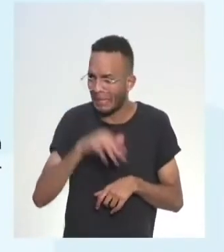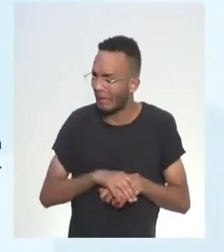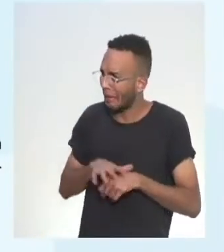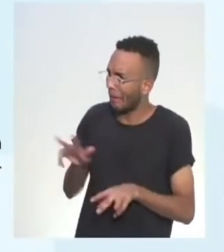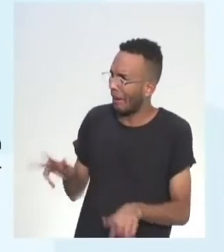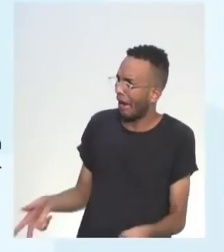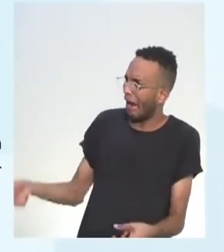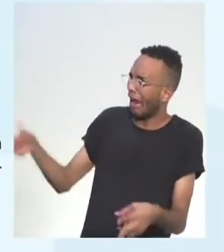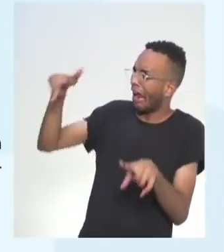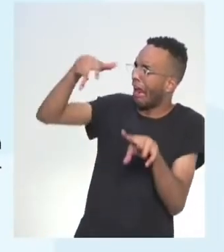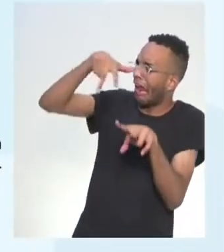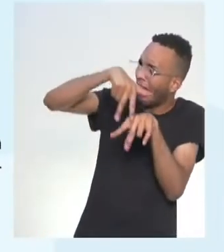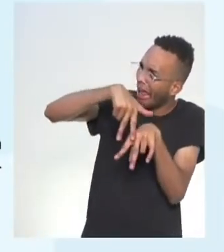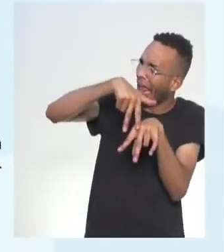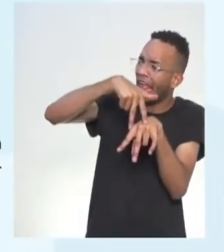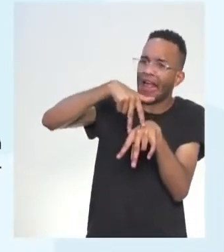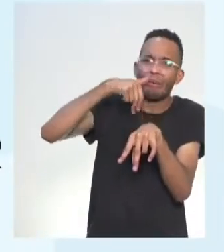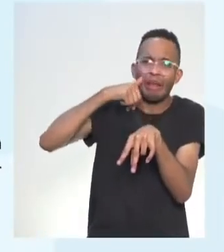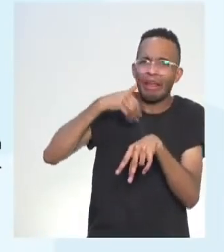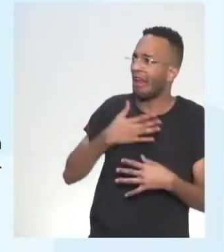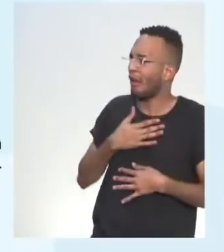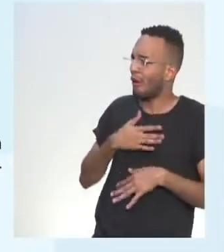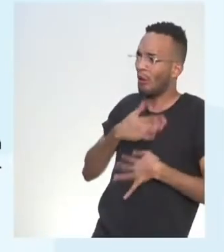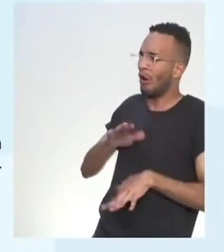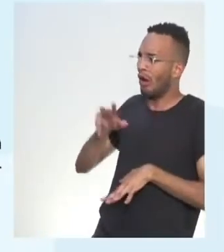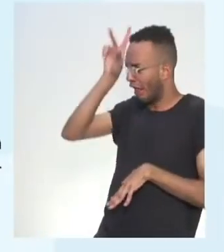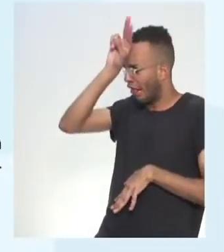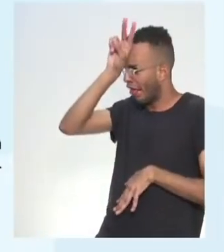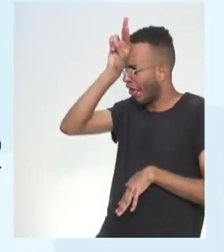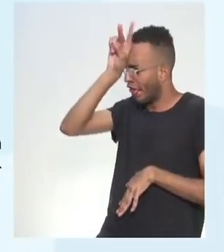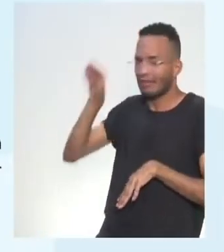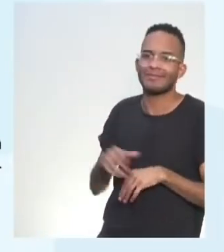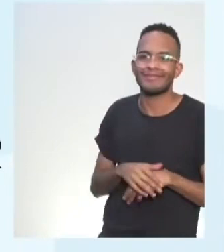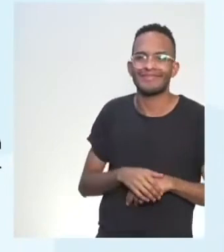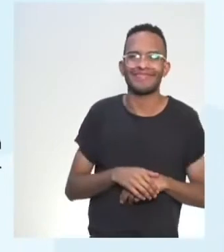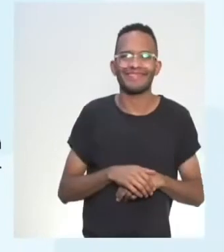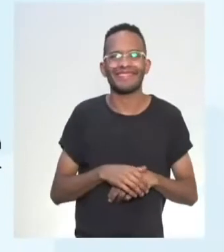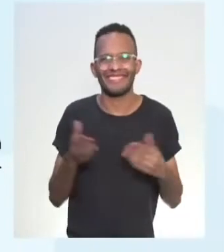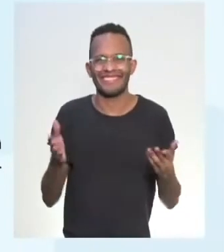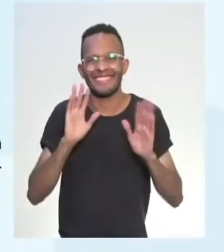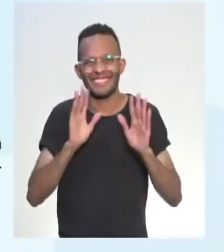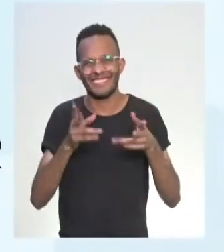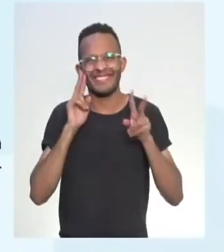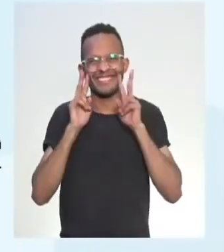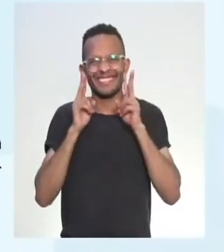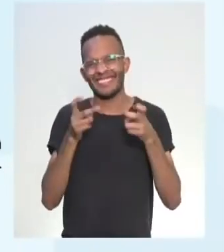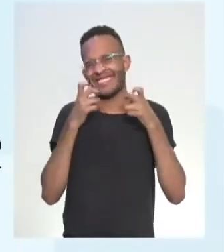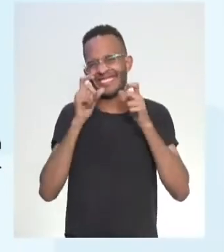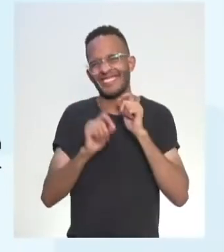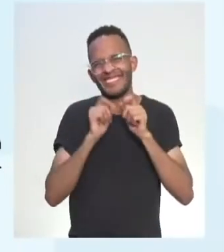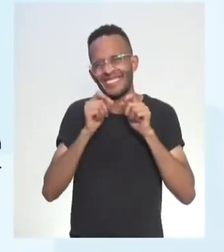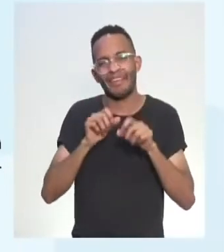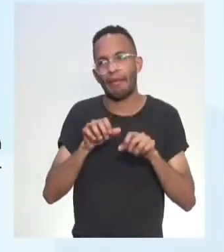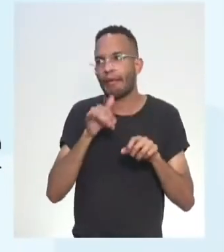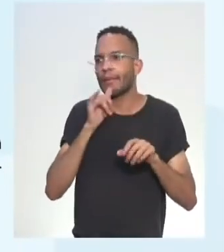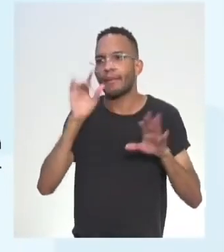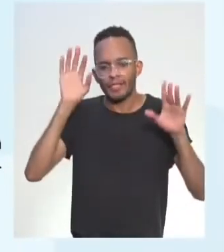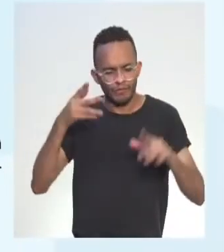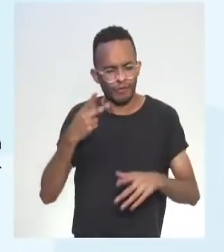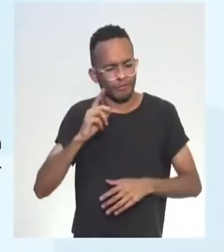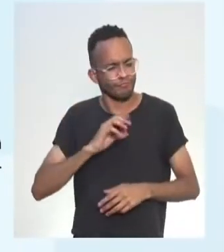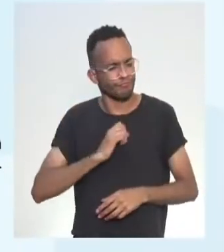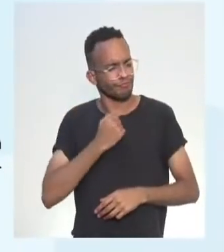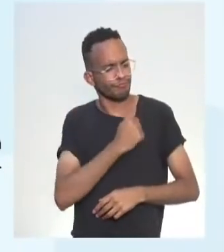cima da mulher que chamou. Ah, não, barata não. Né? Então, aí já dá para vocês entenderem a quebra de expectativa. Então, a pergunta